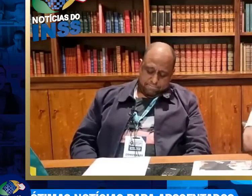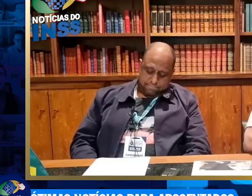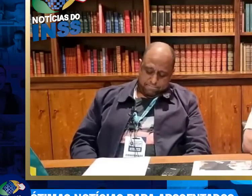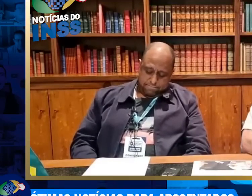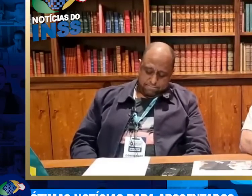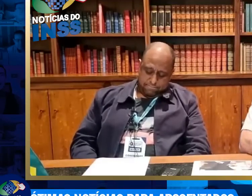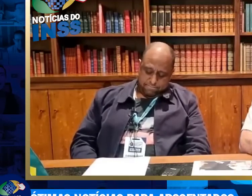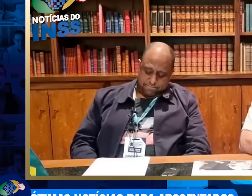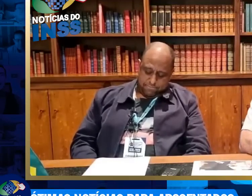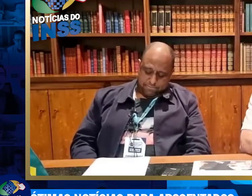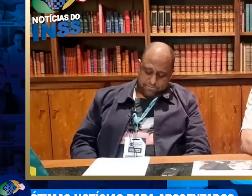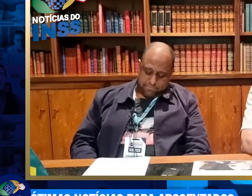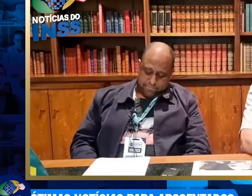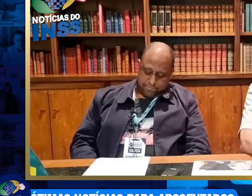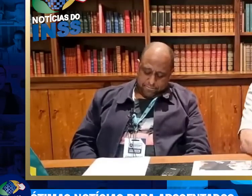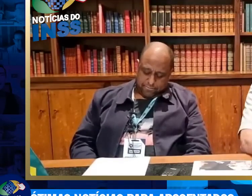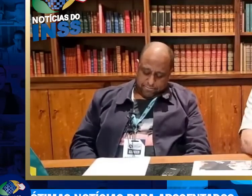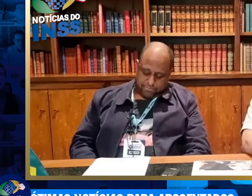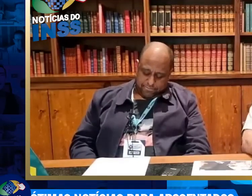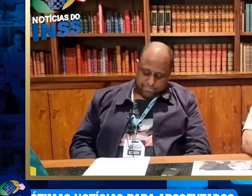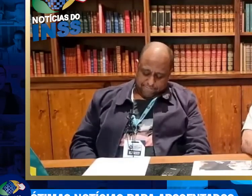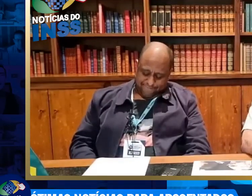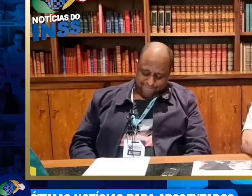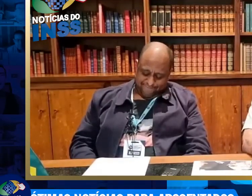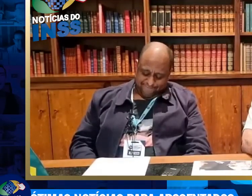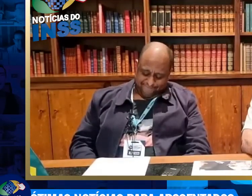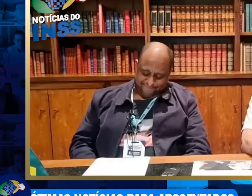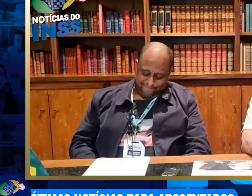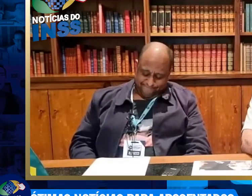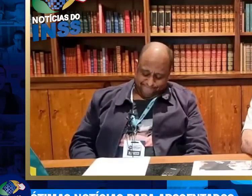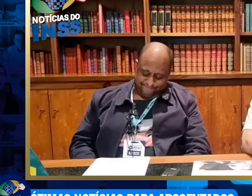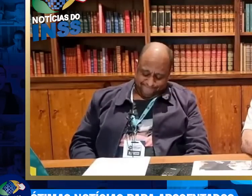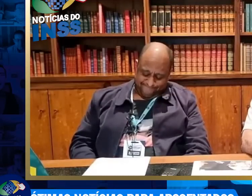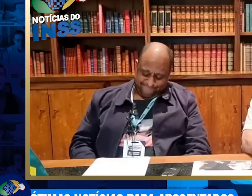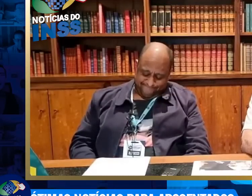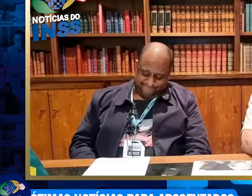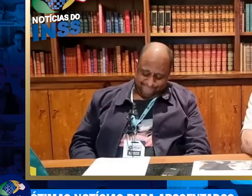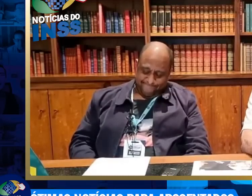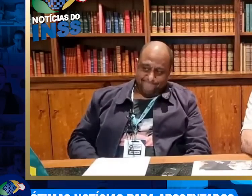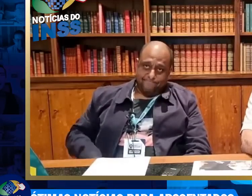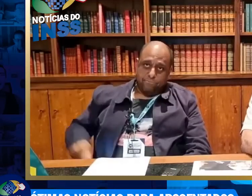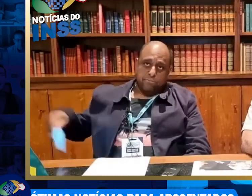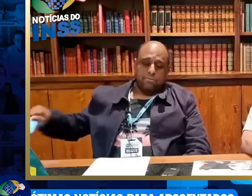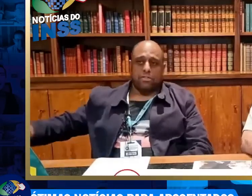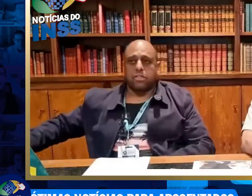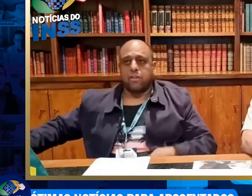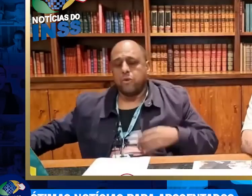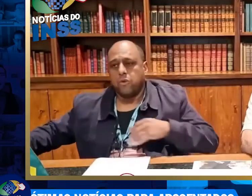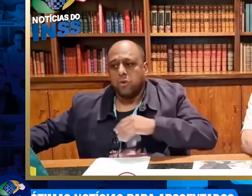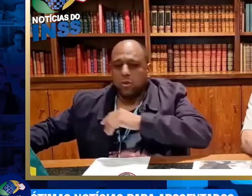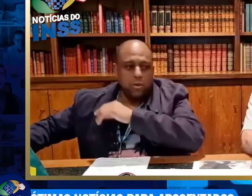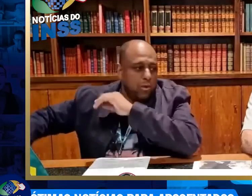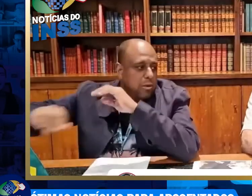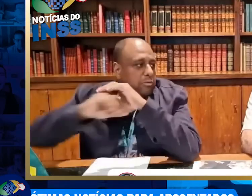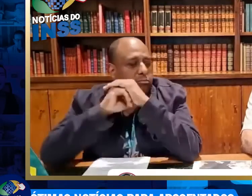andando uma proposta de emenda à Constituição, onde mais renúncia fiscal, vamos assim dizer, né? Mais corte de imposto, parte